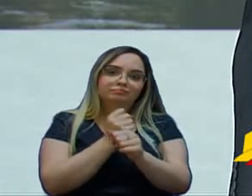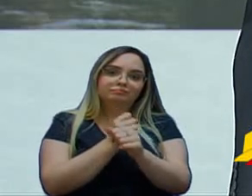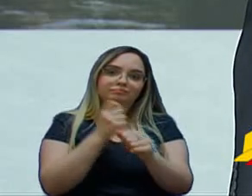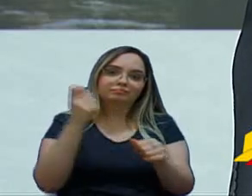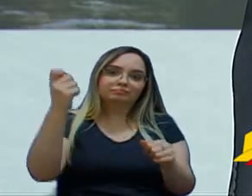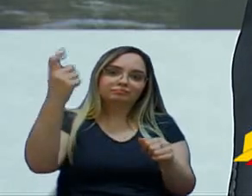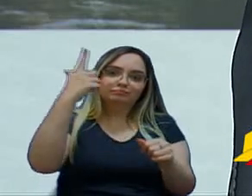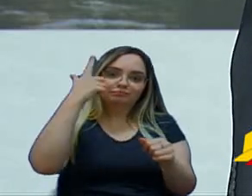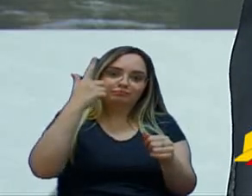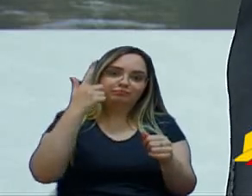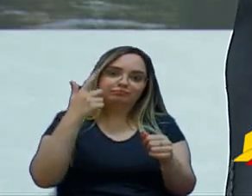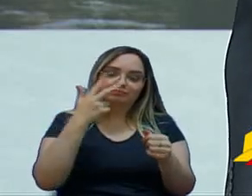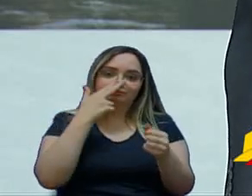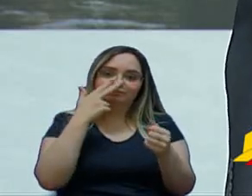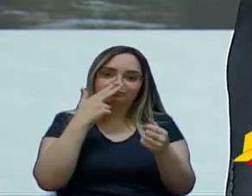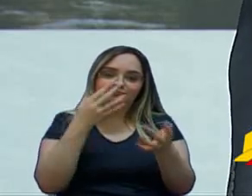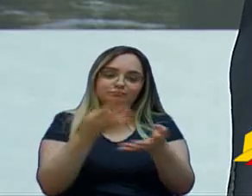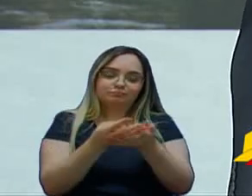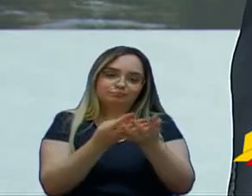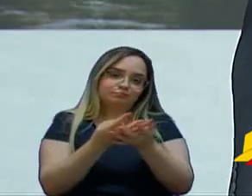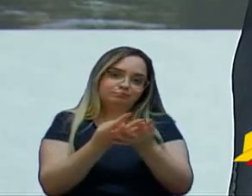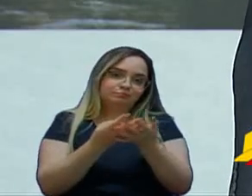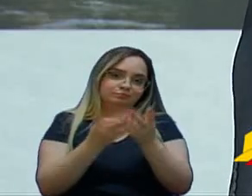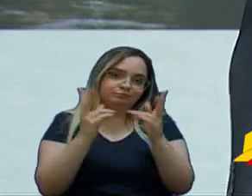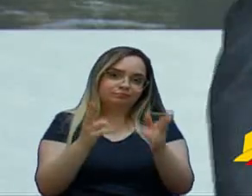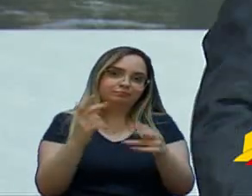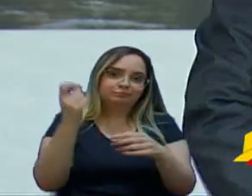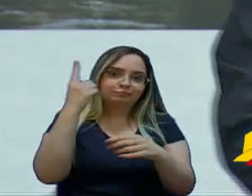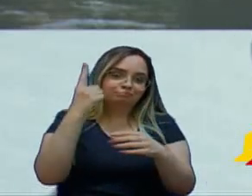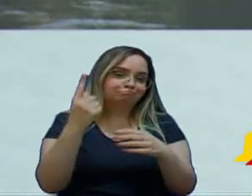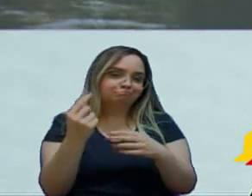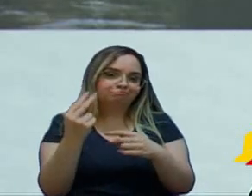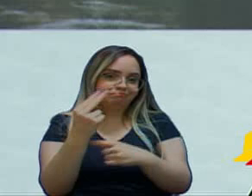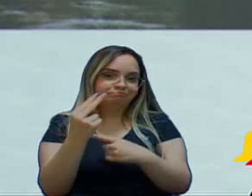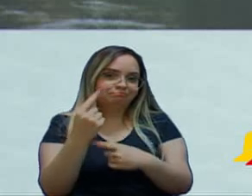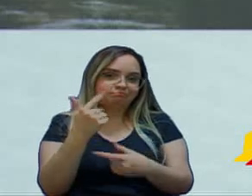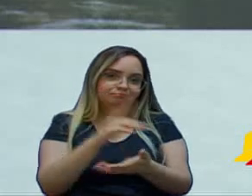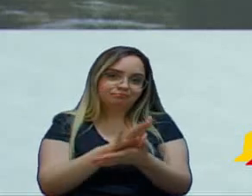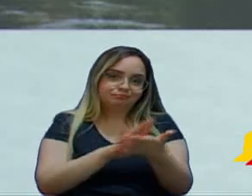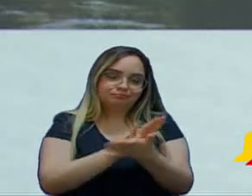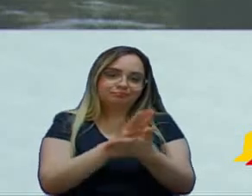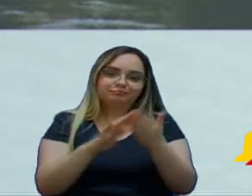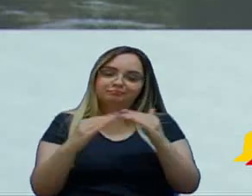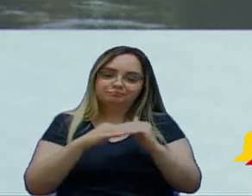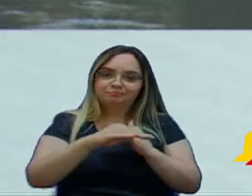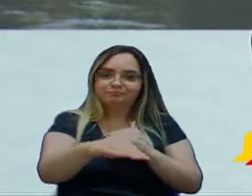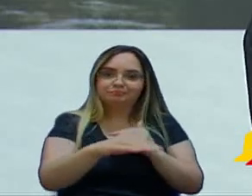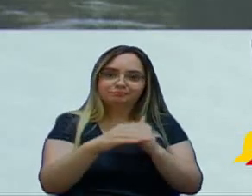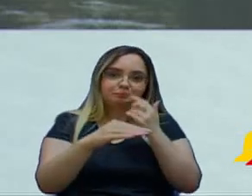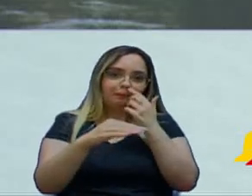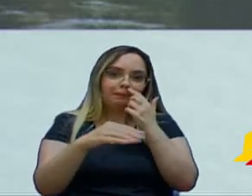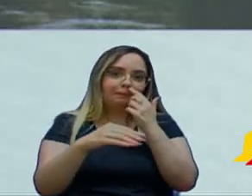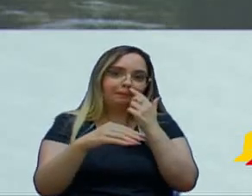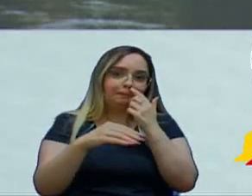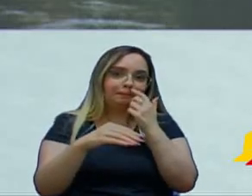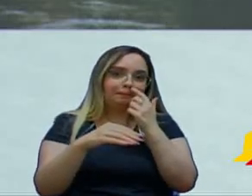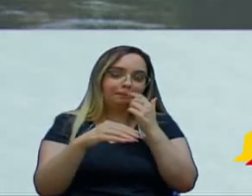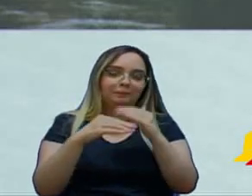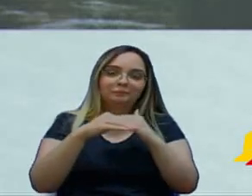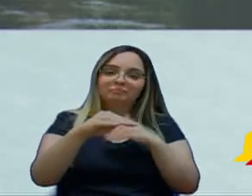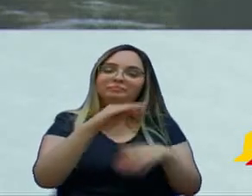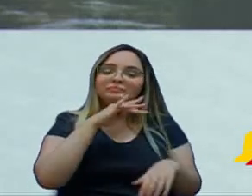tapa-sol com a peneira, né, que não leva a nada, um asfalto de nível de